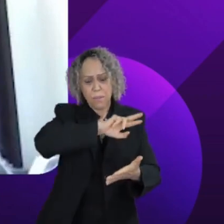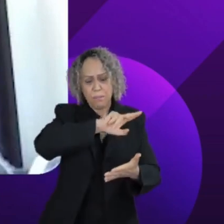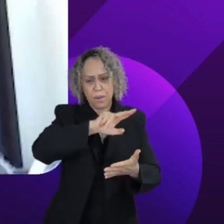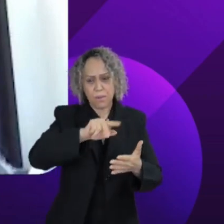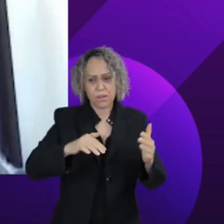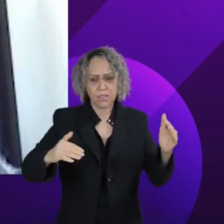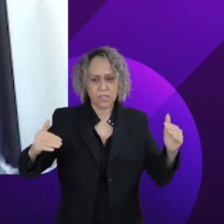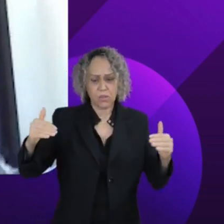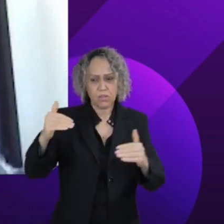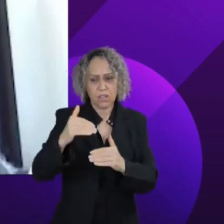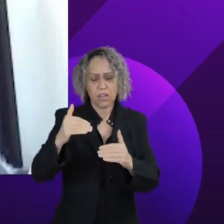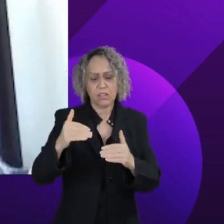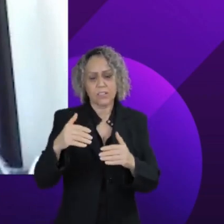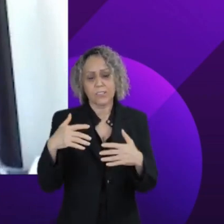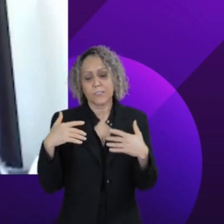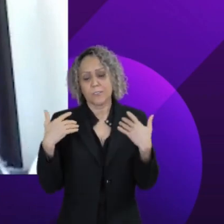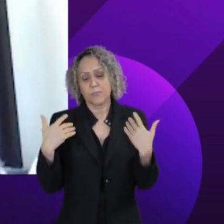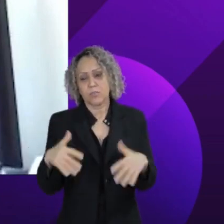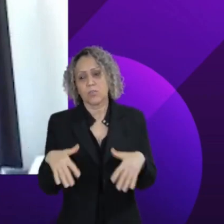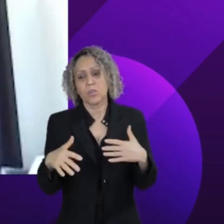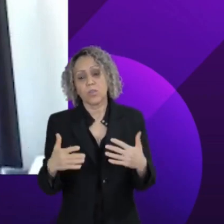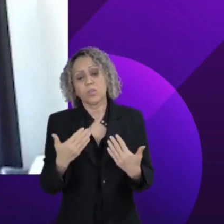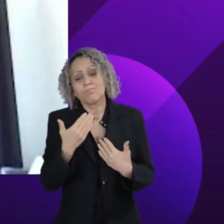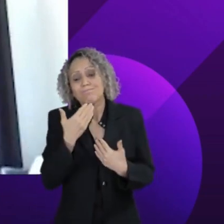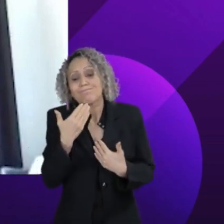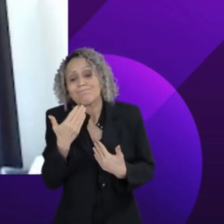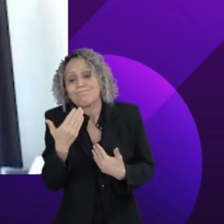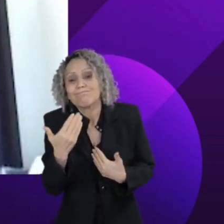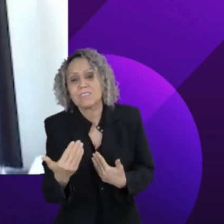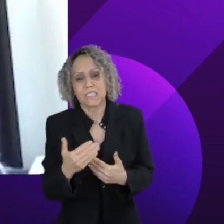desigualdades, eu deixo esse pedido, eu deixo